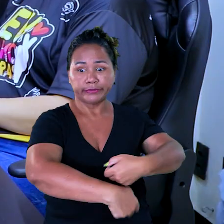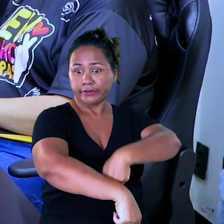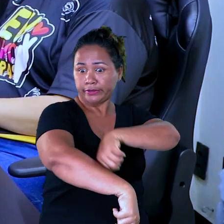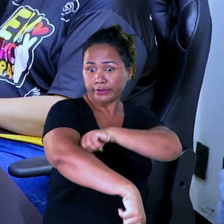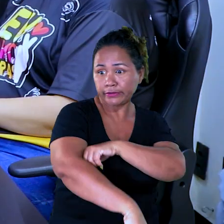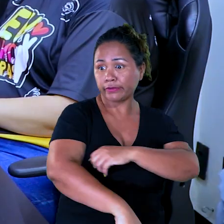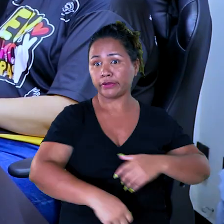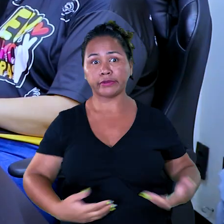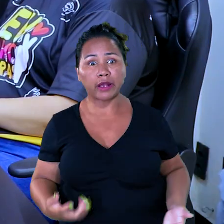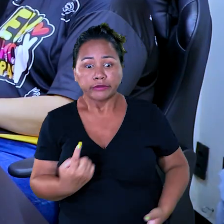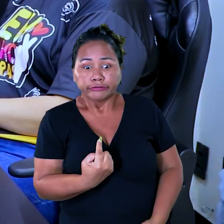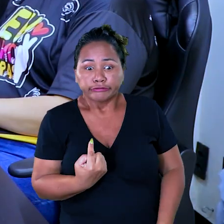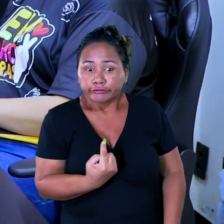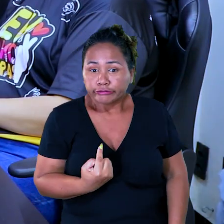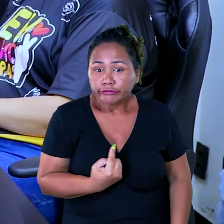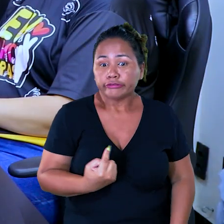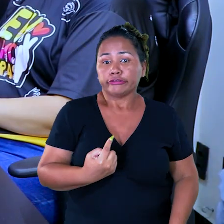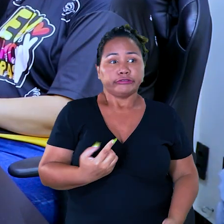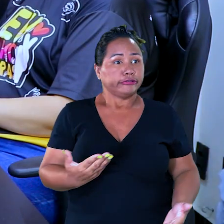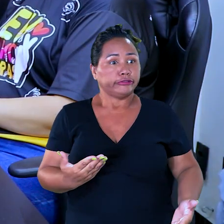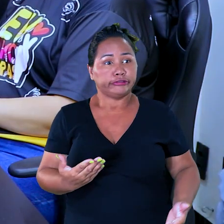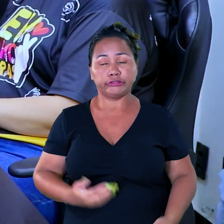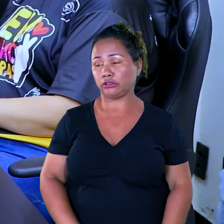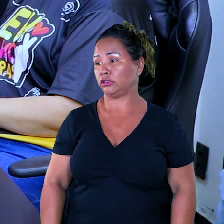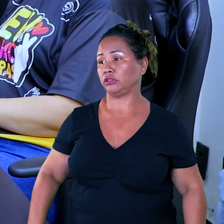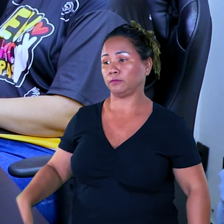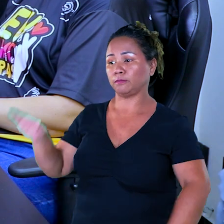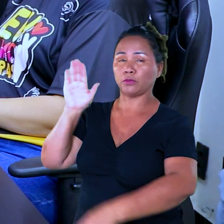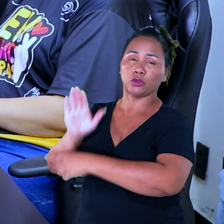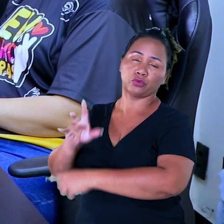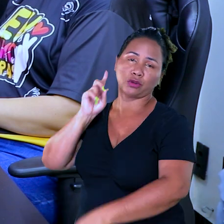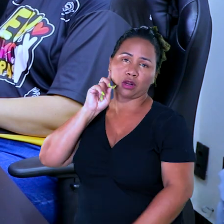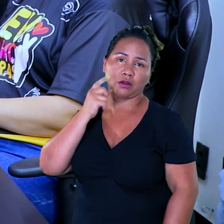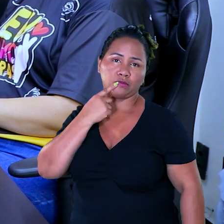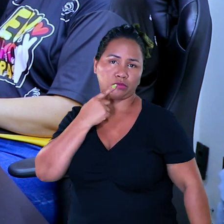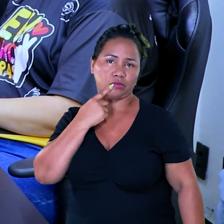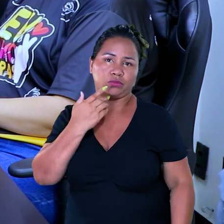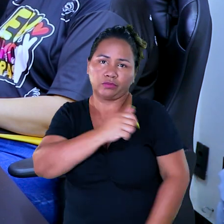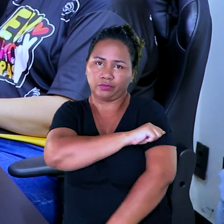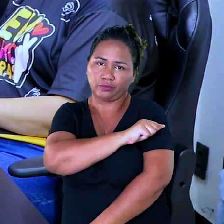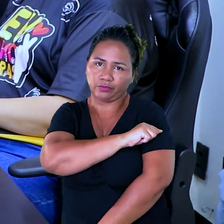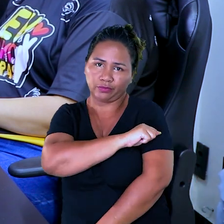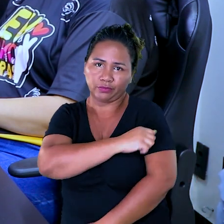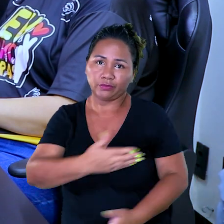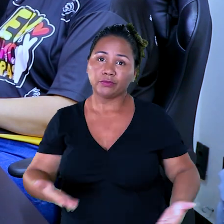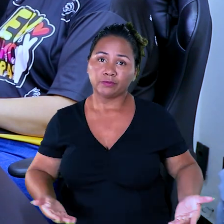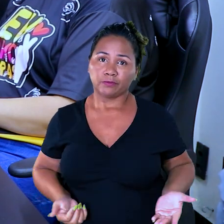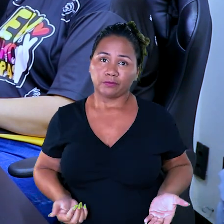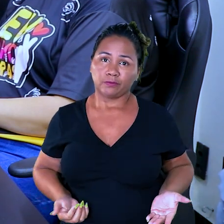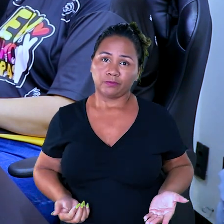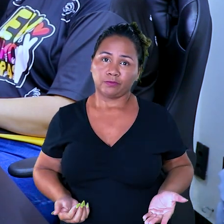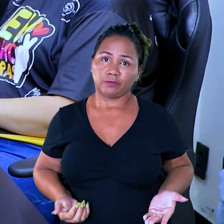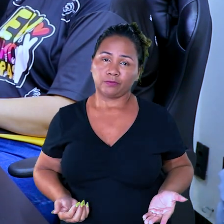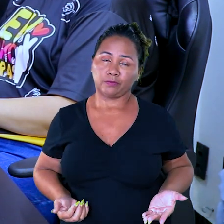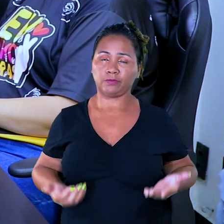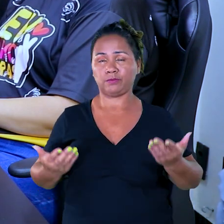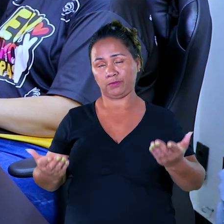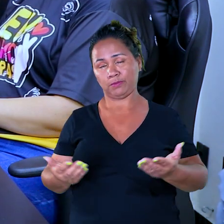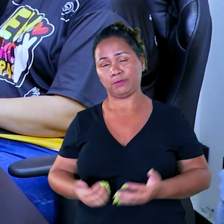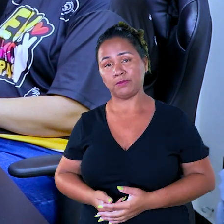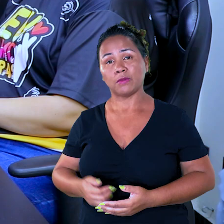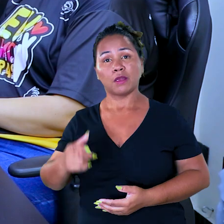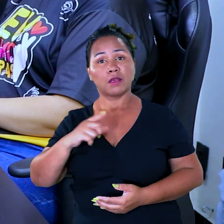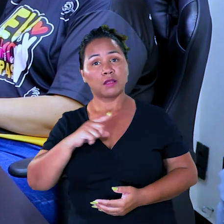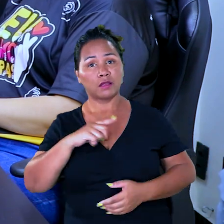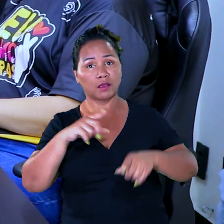assim, se ele também não for atrás, não ajudar o surdo nesse sentido, porque ele tem muitos desafios por causa até mesmo da própria escola, às vezes,